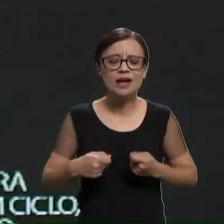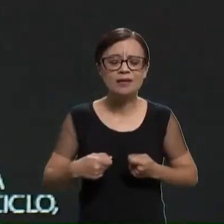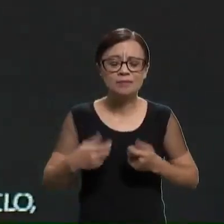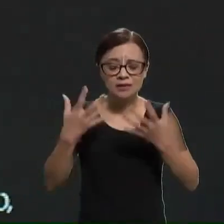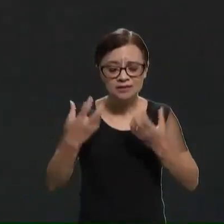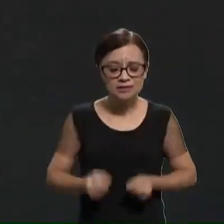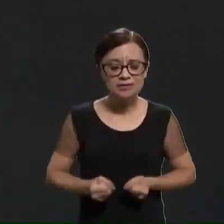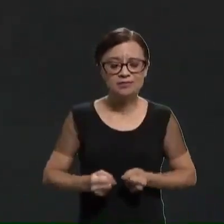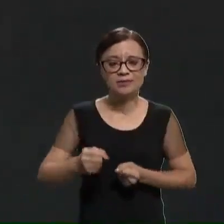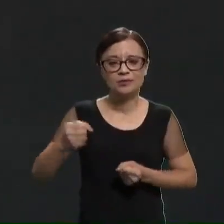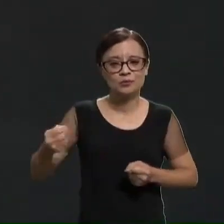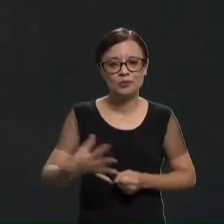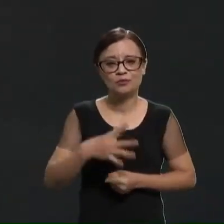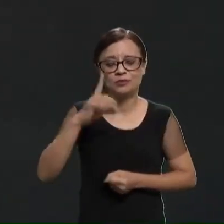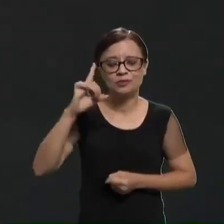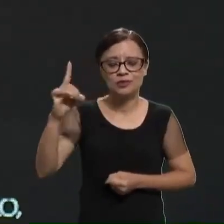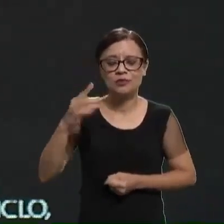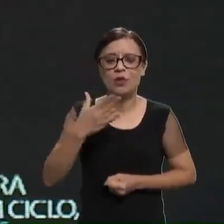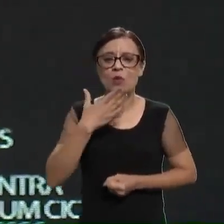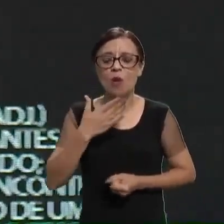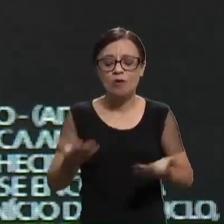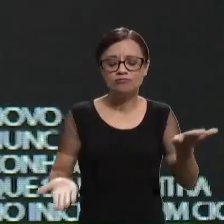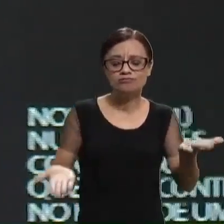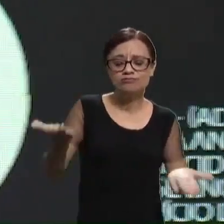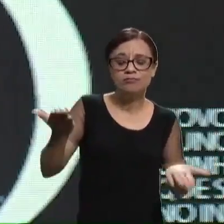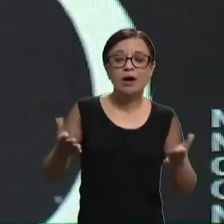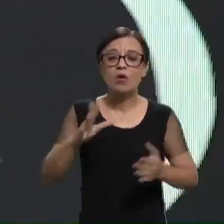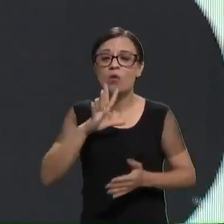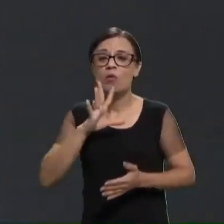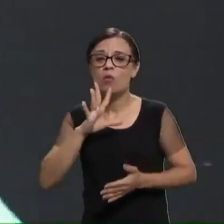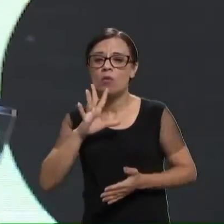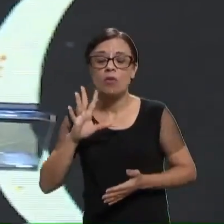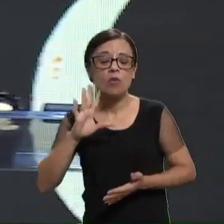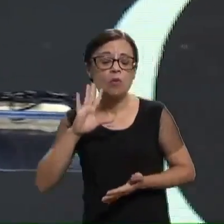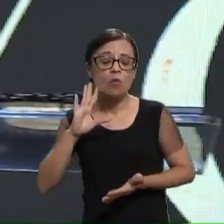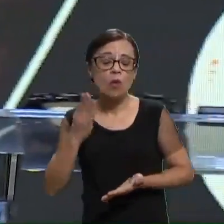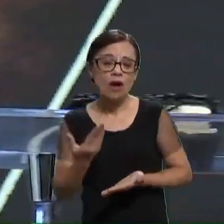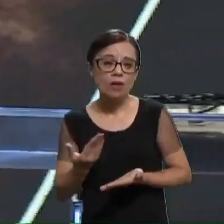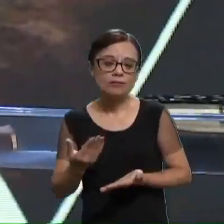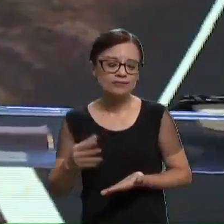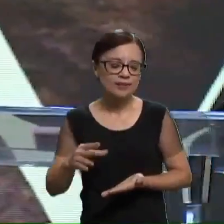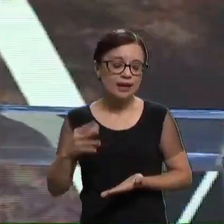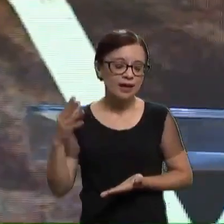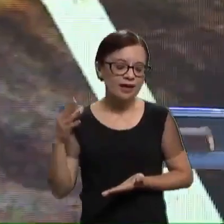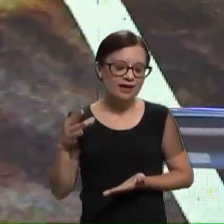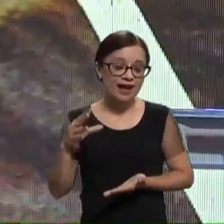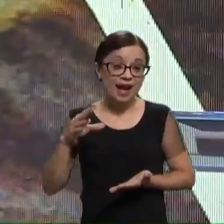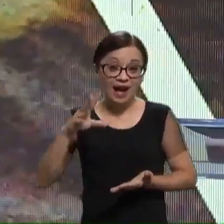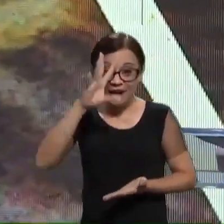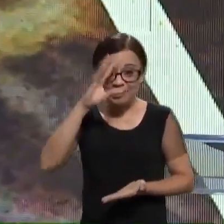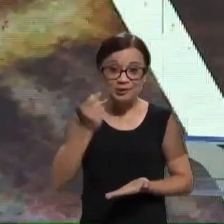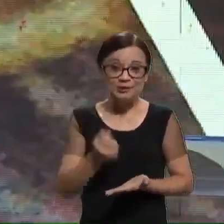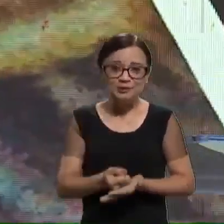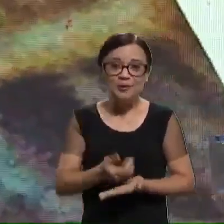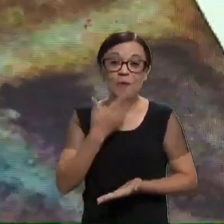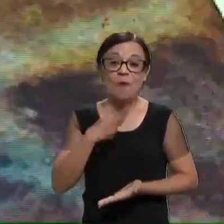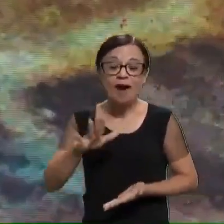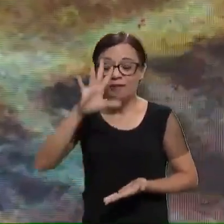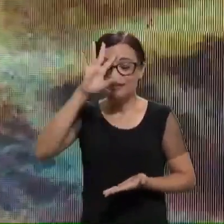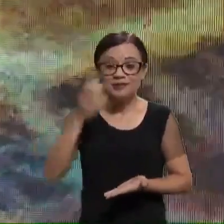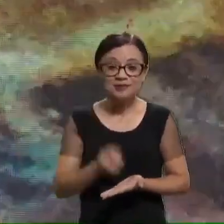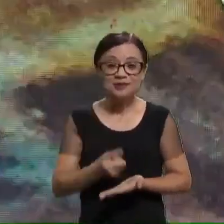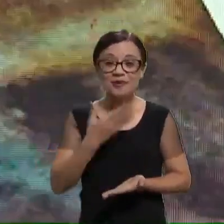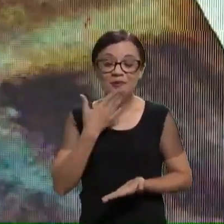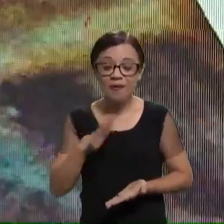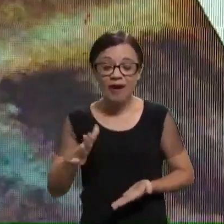novo de Deus. Qual deve ser a minha atitude, qual deve ser o meu posicionamento para receber